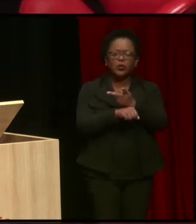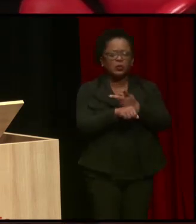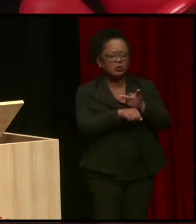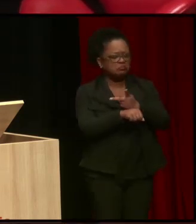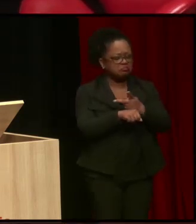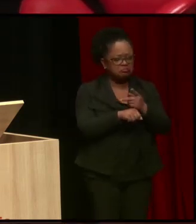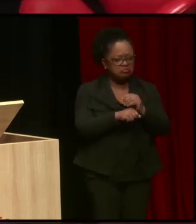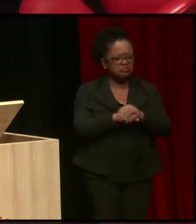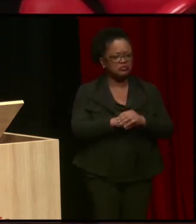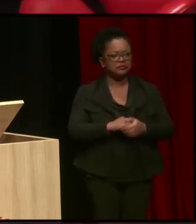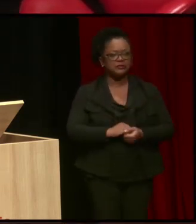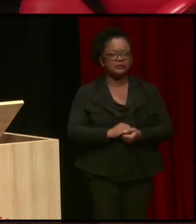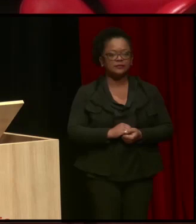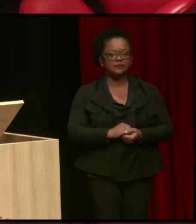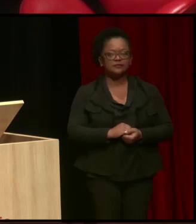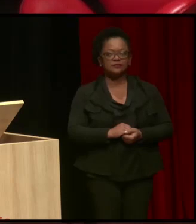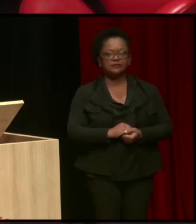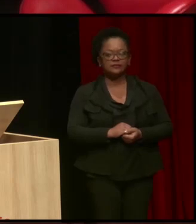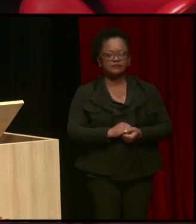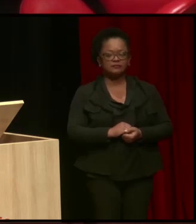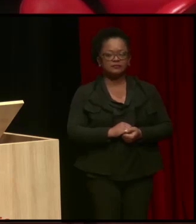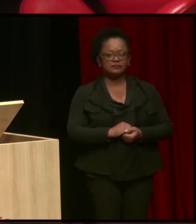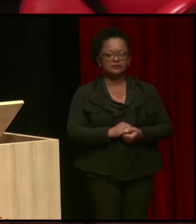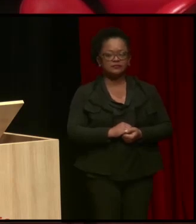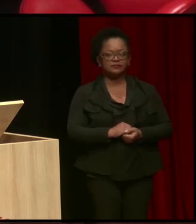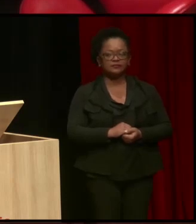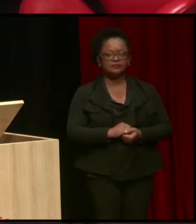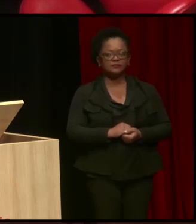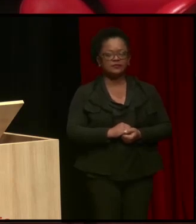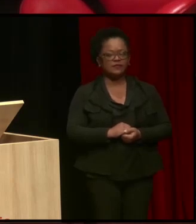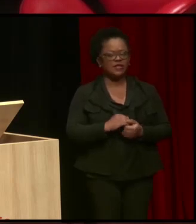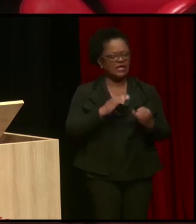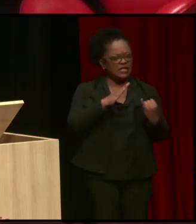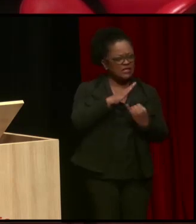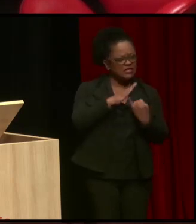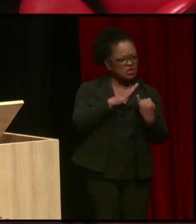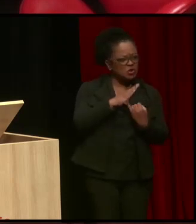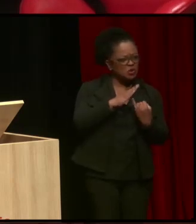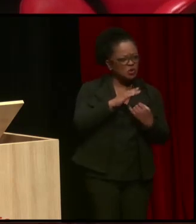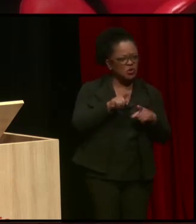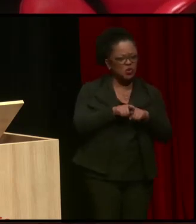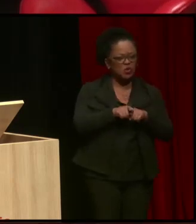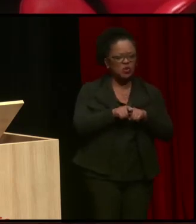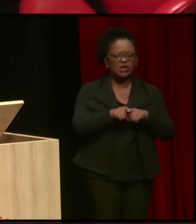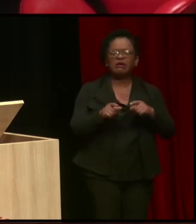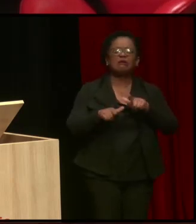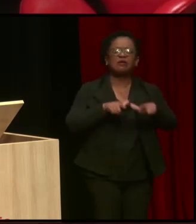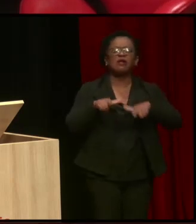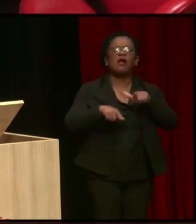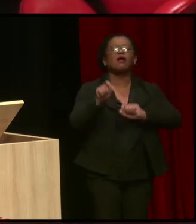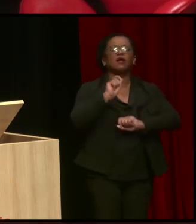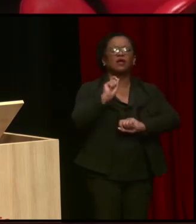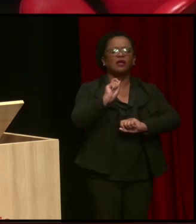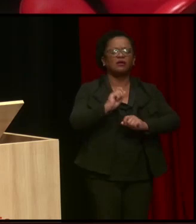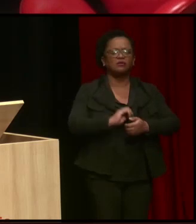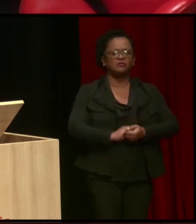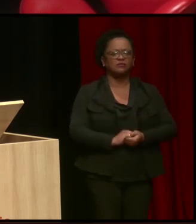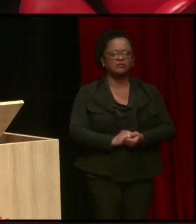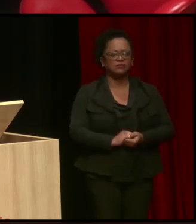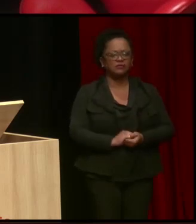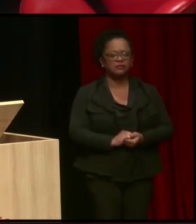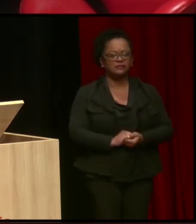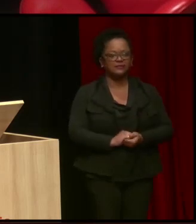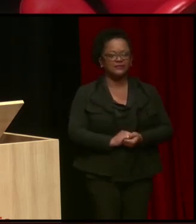nada. Aí ele disse: Instituto Concórdia, mexe com o que esse negócio aí?